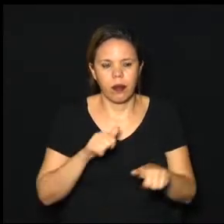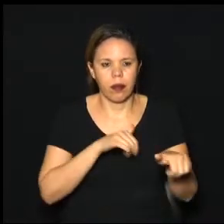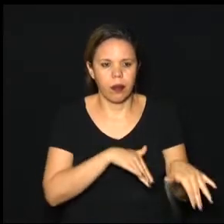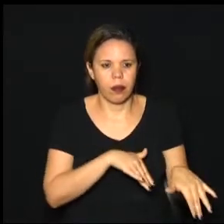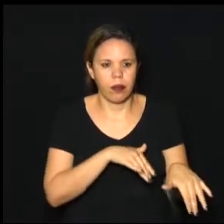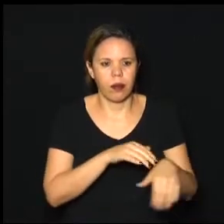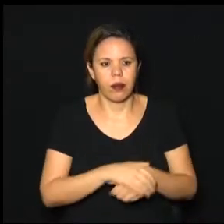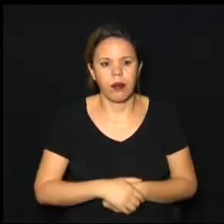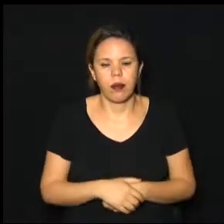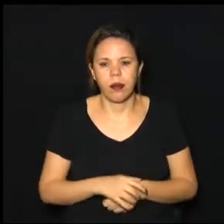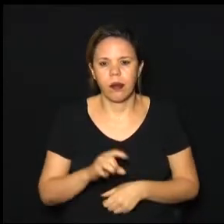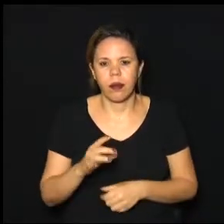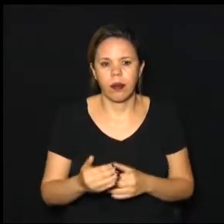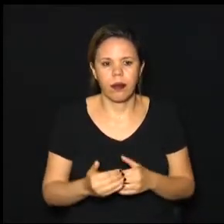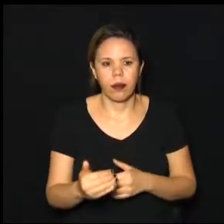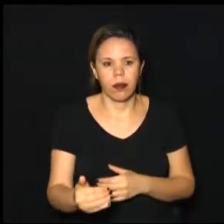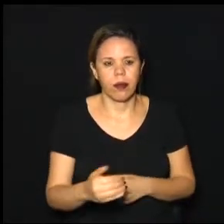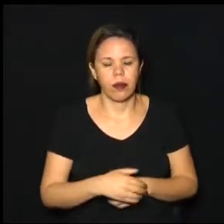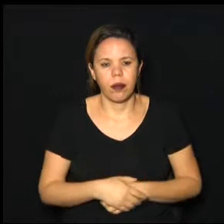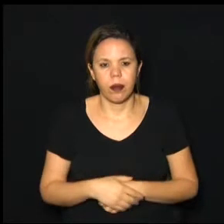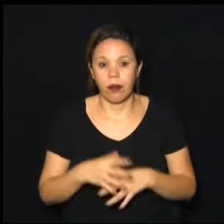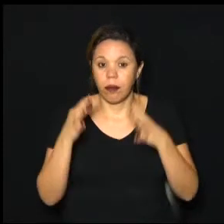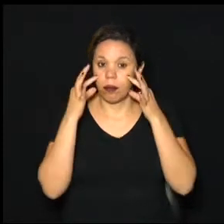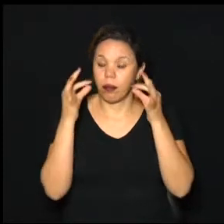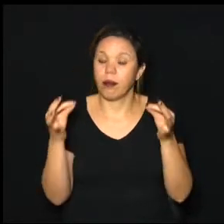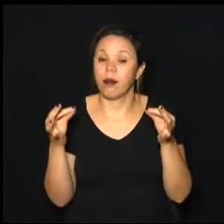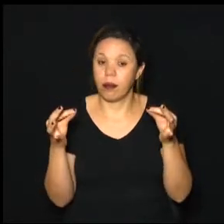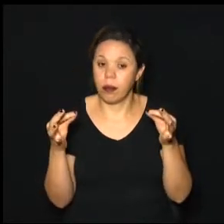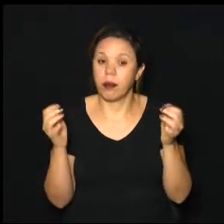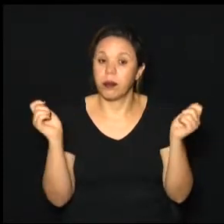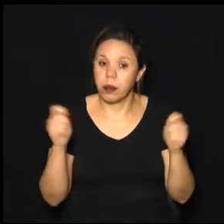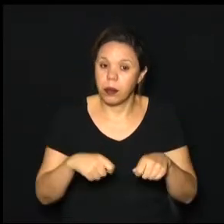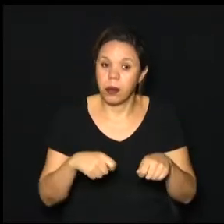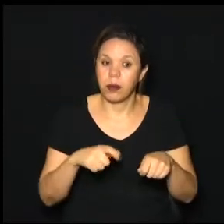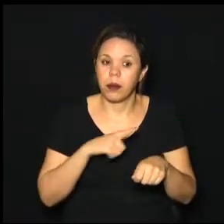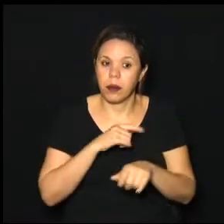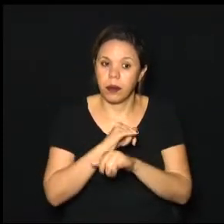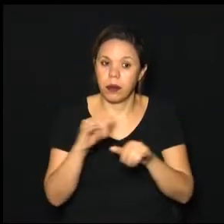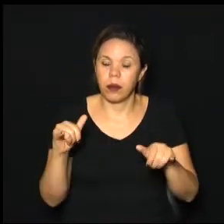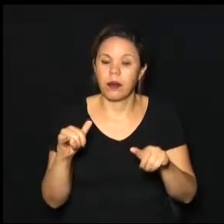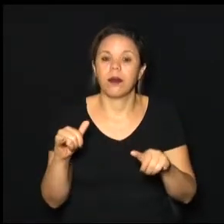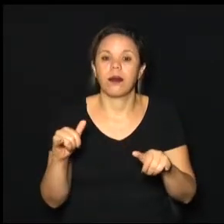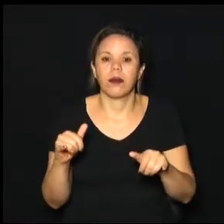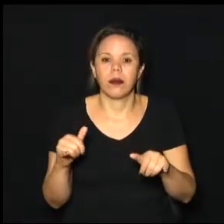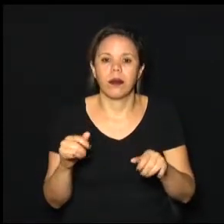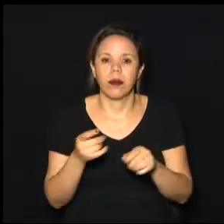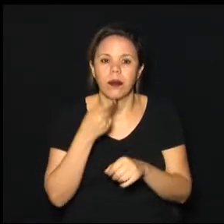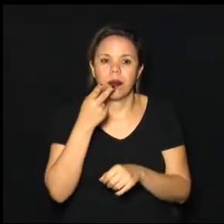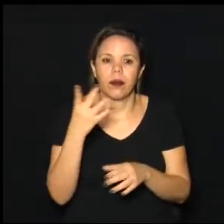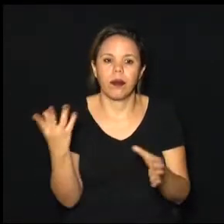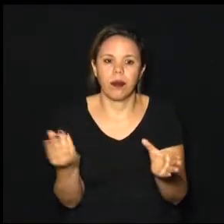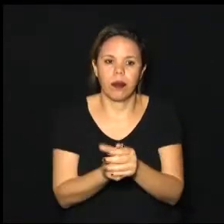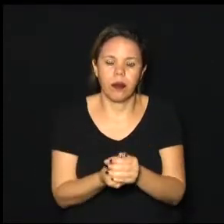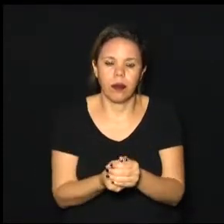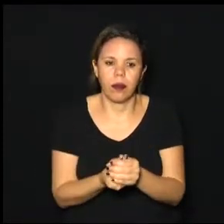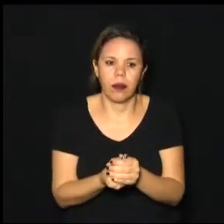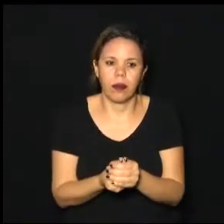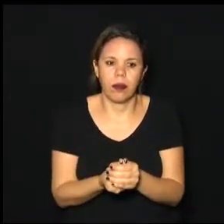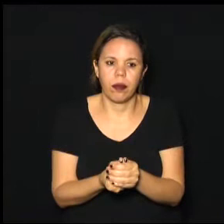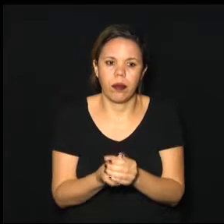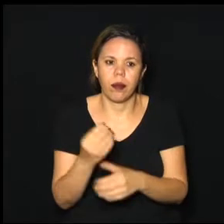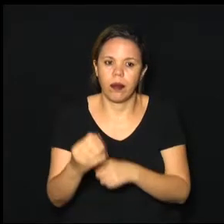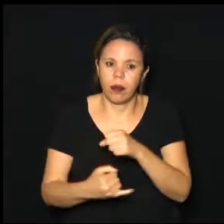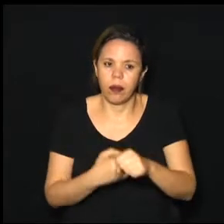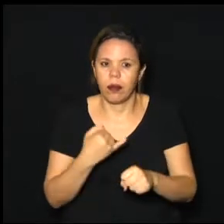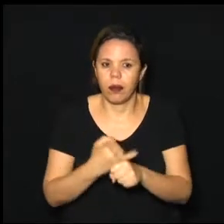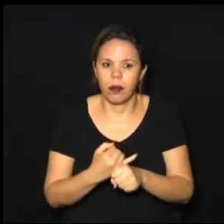setembro. Então é só a partir daí, atenção, que é possível a campanha eleitoral propriamente dita, incluindo a campanha na